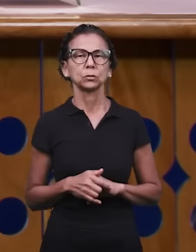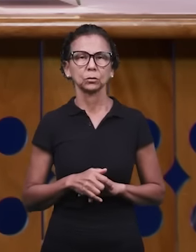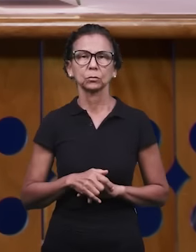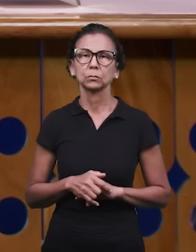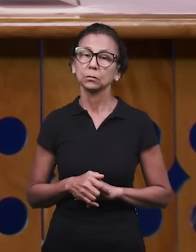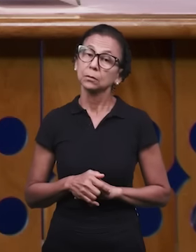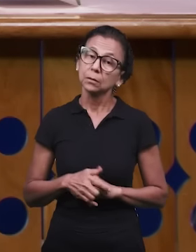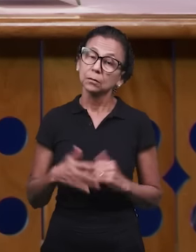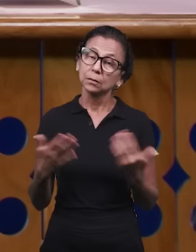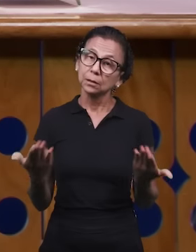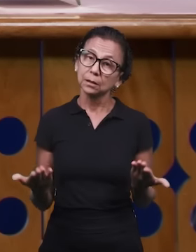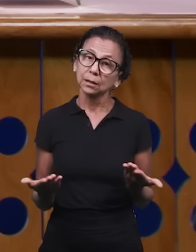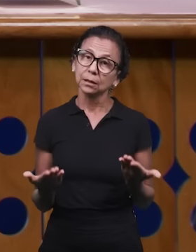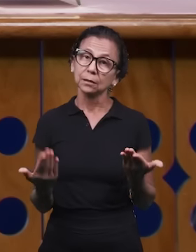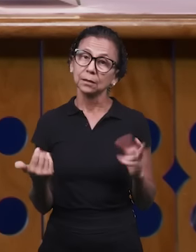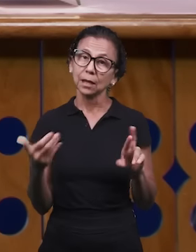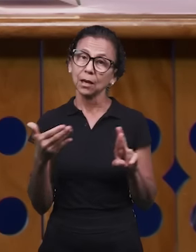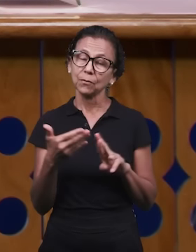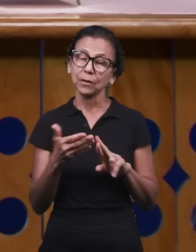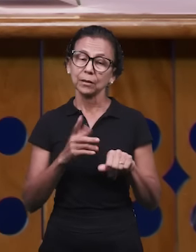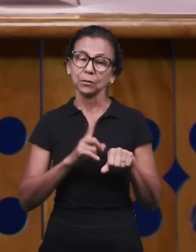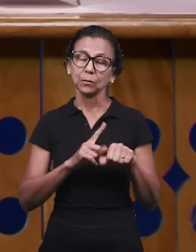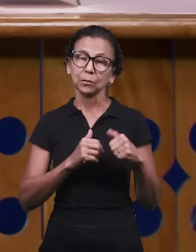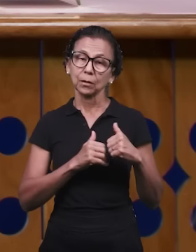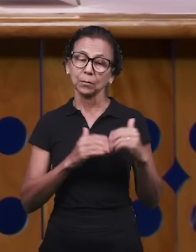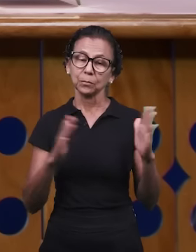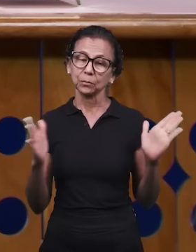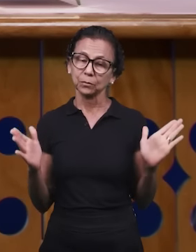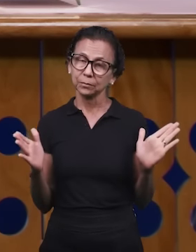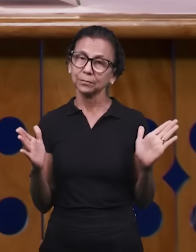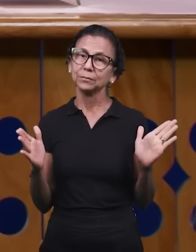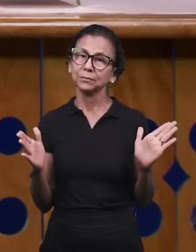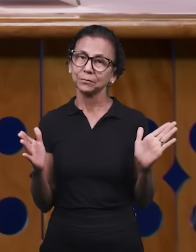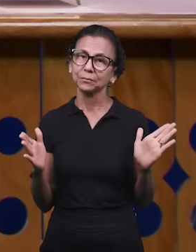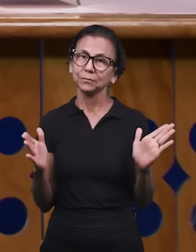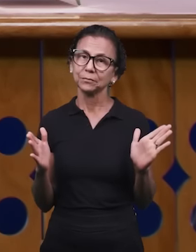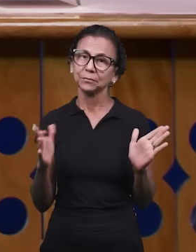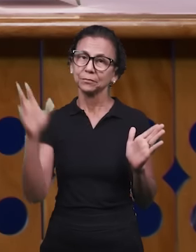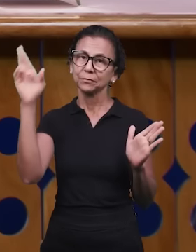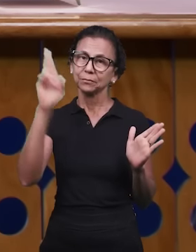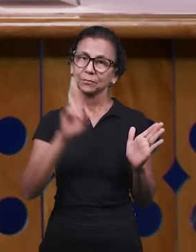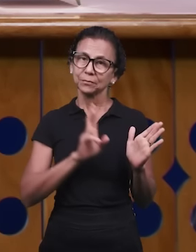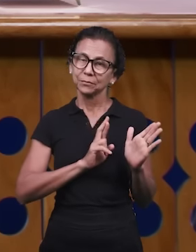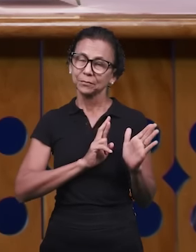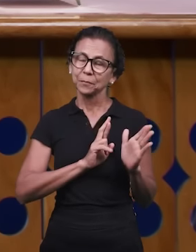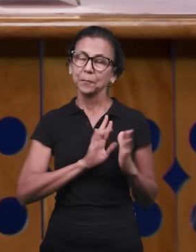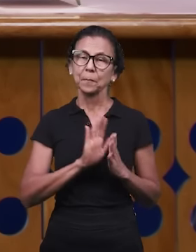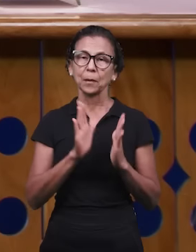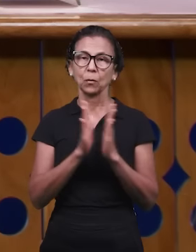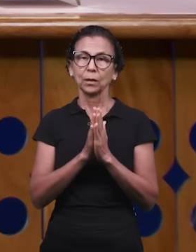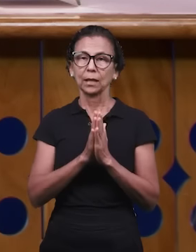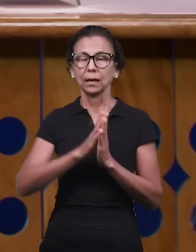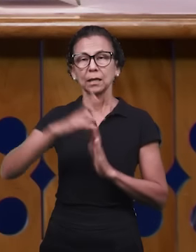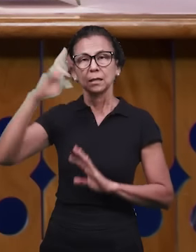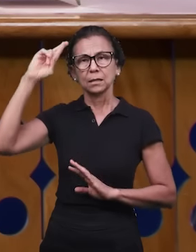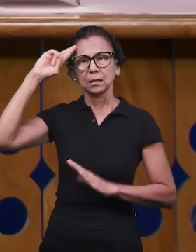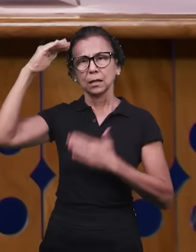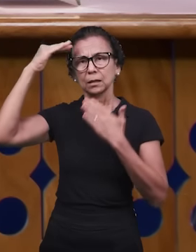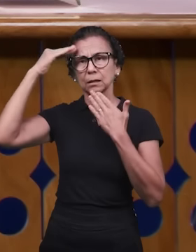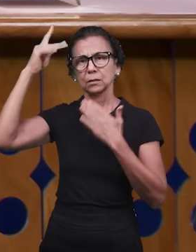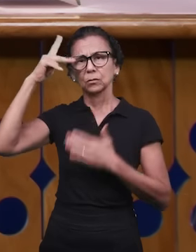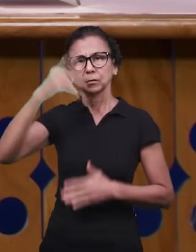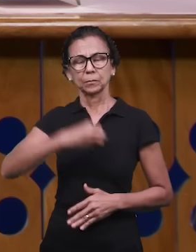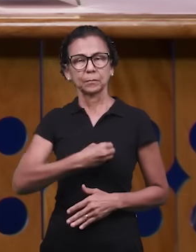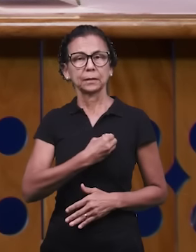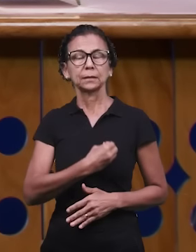porta. Louvado seja o Senhor. Teu nosso Deus, nós te adoramos e te bendizemos pela tua presença no